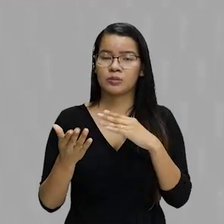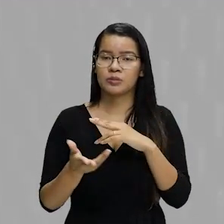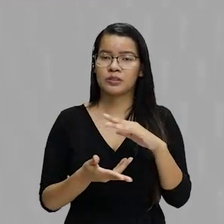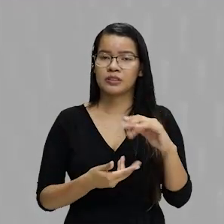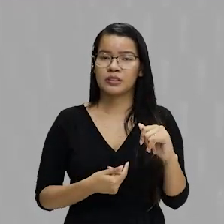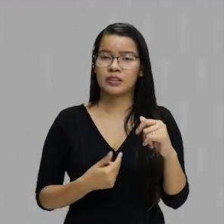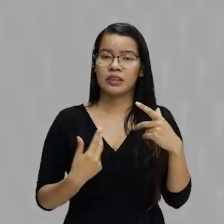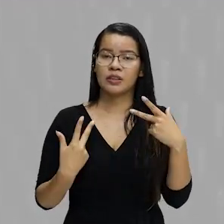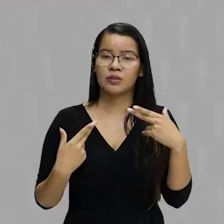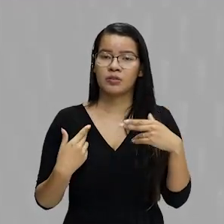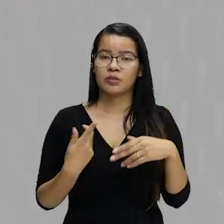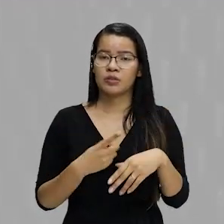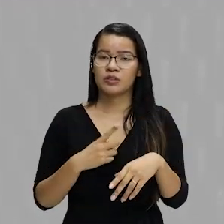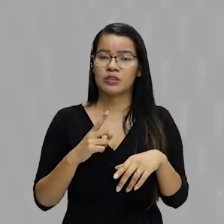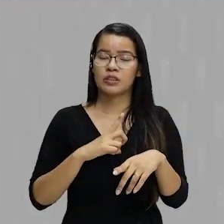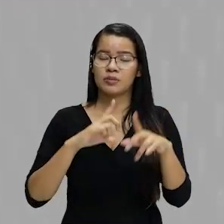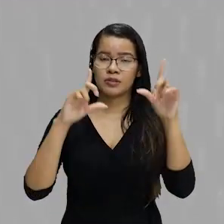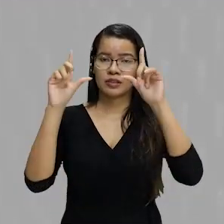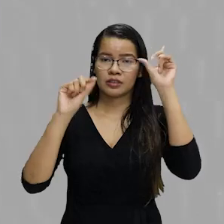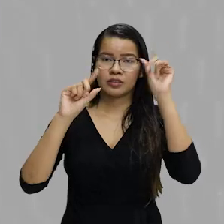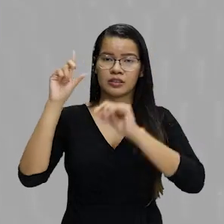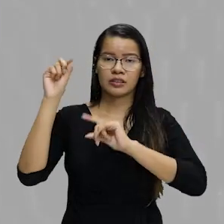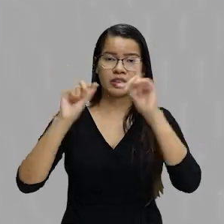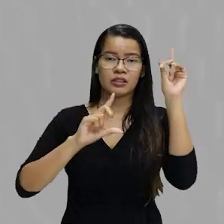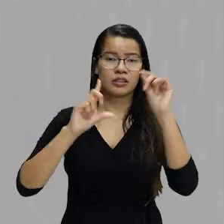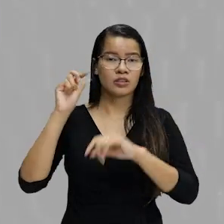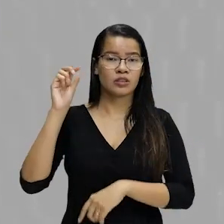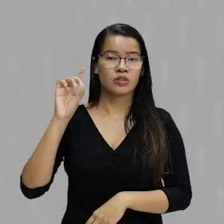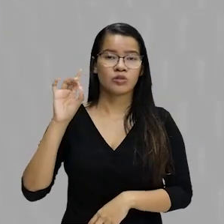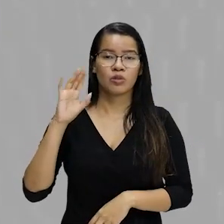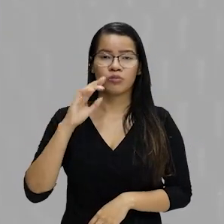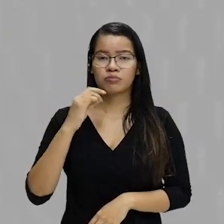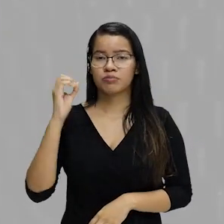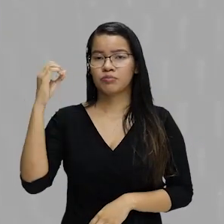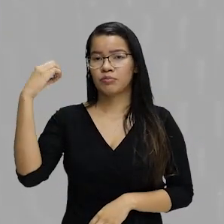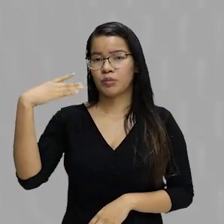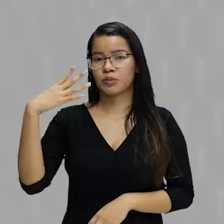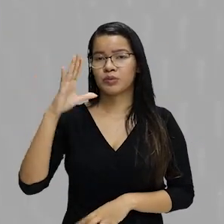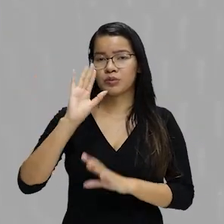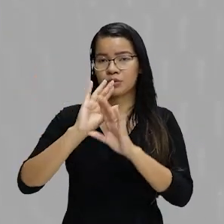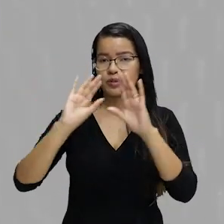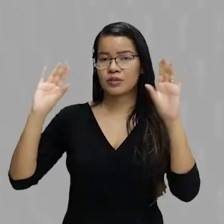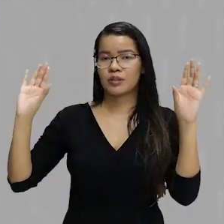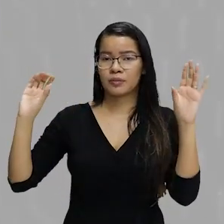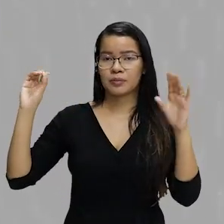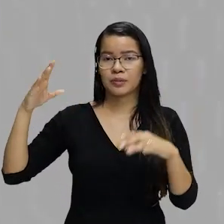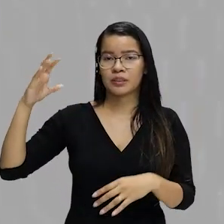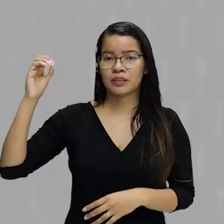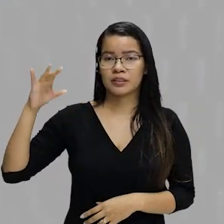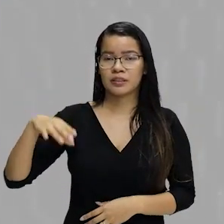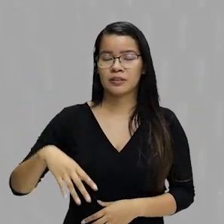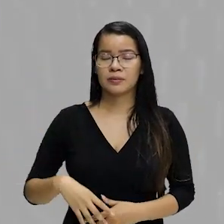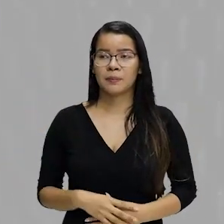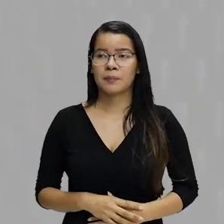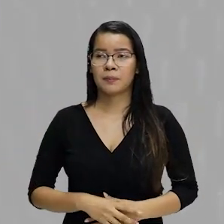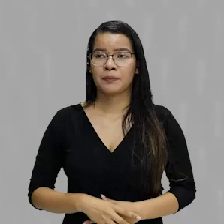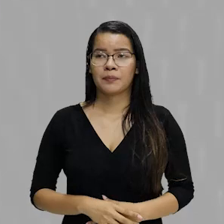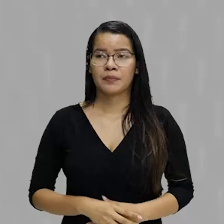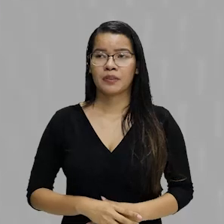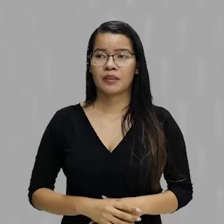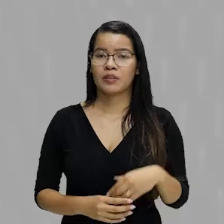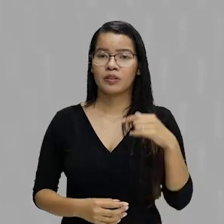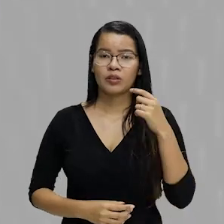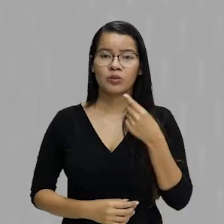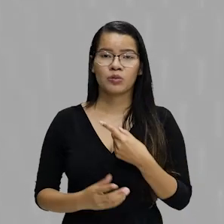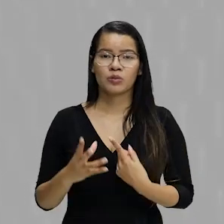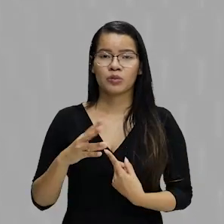é a mesma visão que nós temos das estrelas. É apenas um pontinho no céu brilhando, né? Então, a única coisa que você